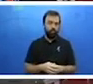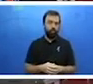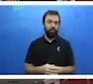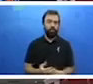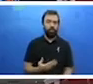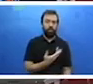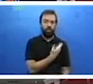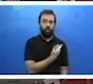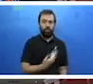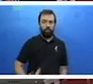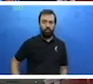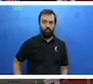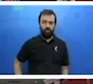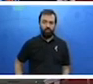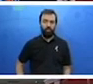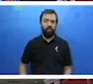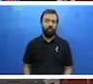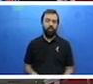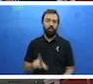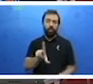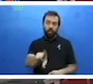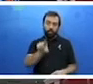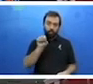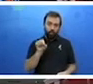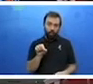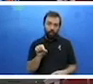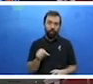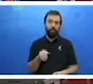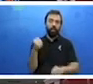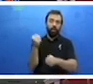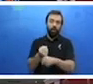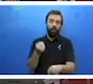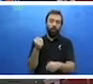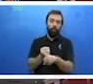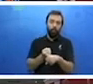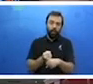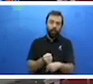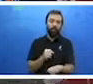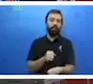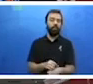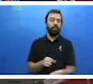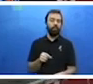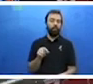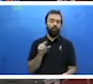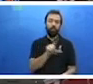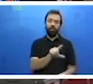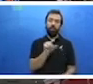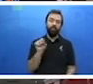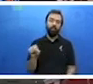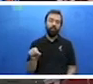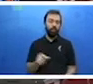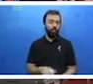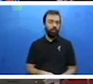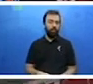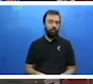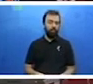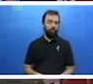o governo federal define quais obras, como as retratadas nas imagens acima,